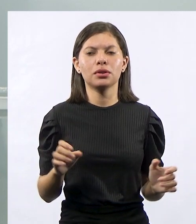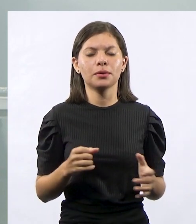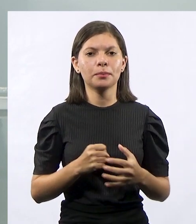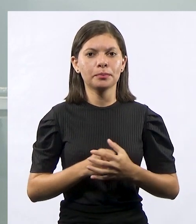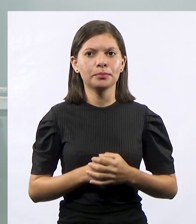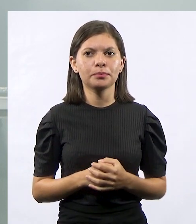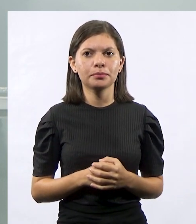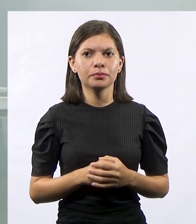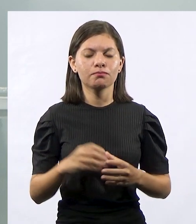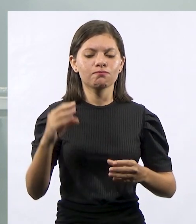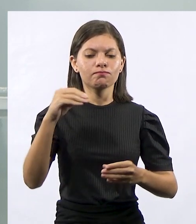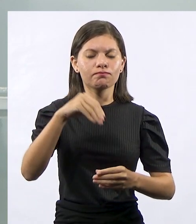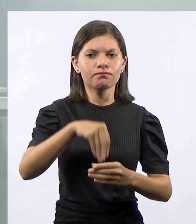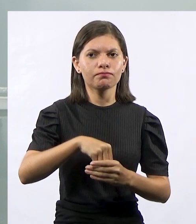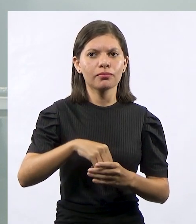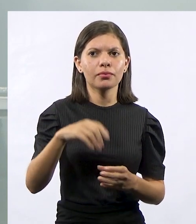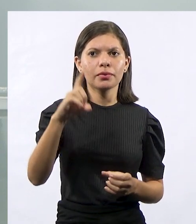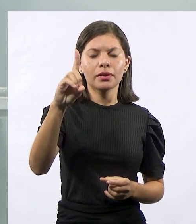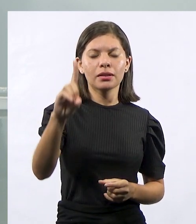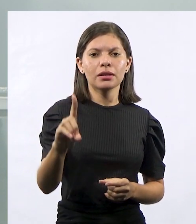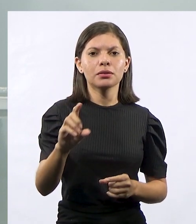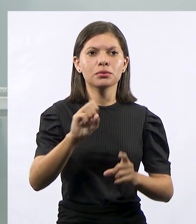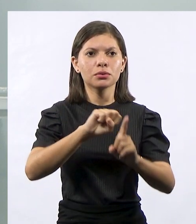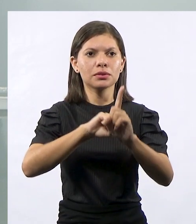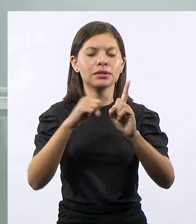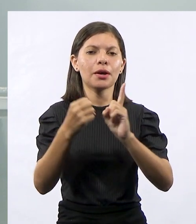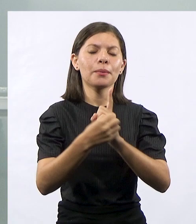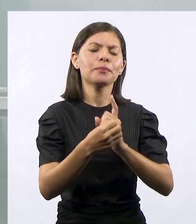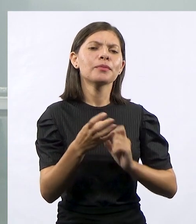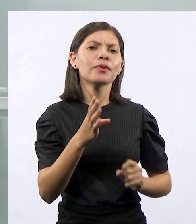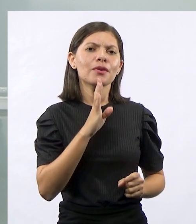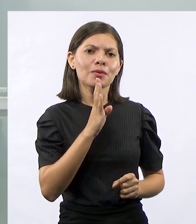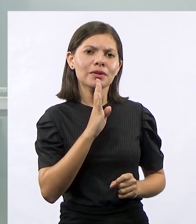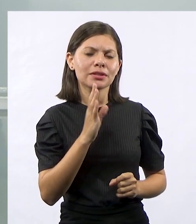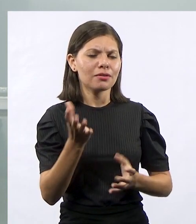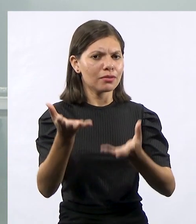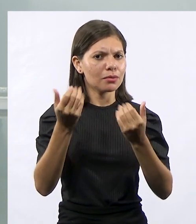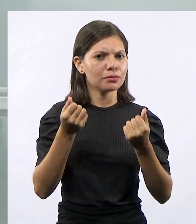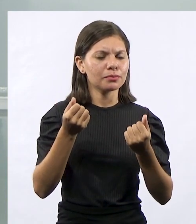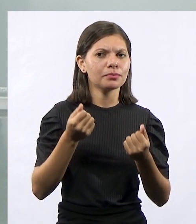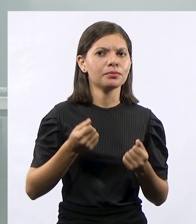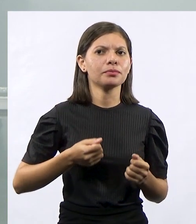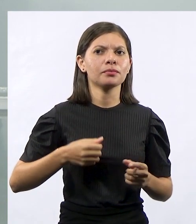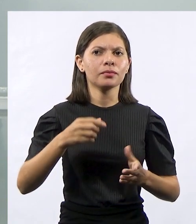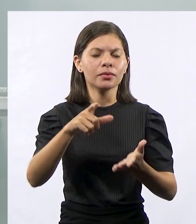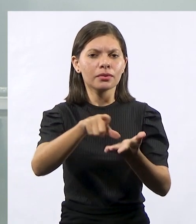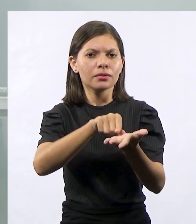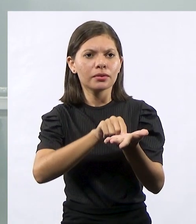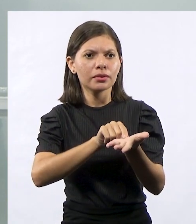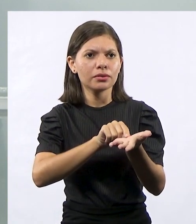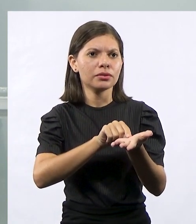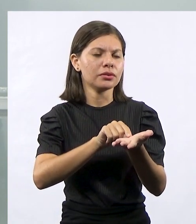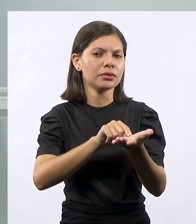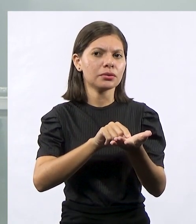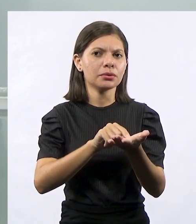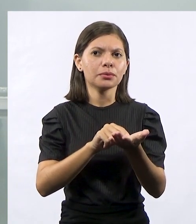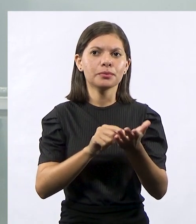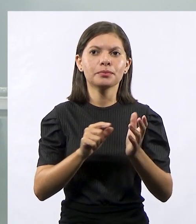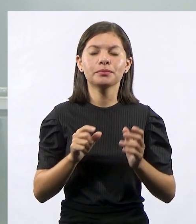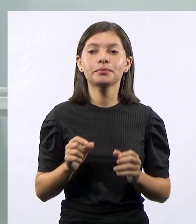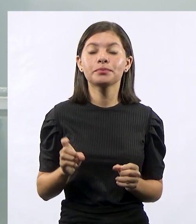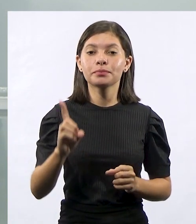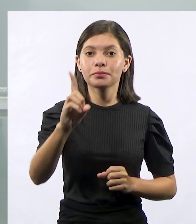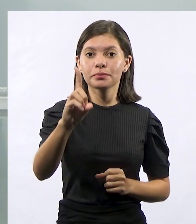estrutura, né, içada como esse direito social. Então vamos conhecer um pouquinho sobre o artigo que vai